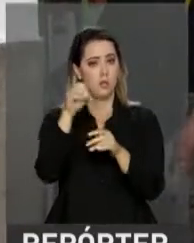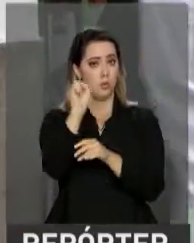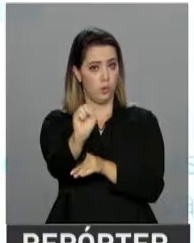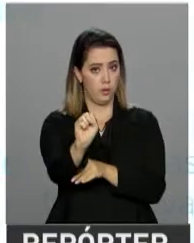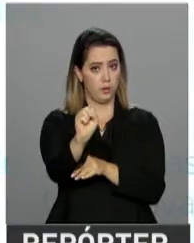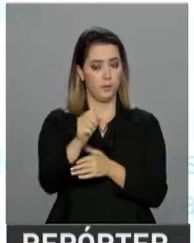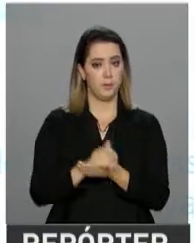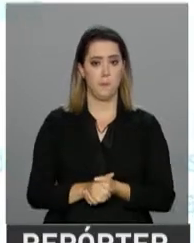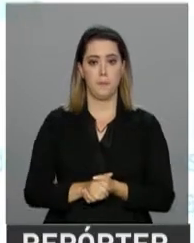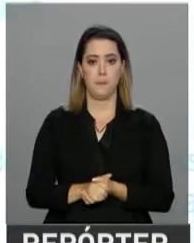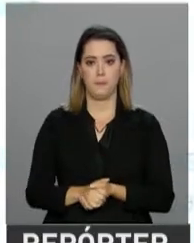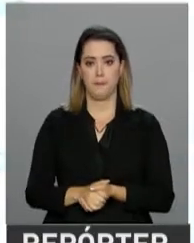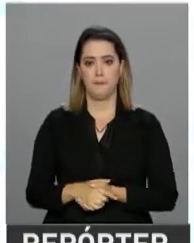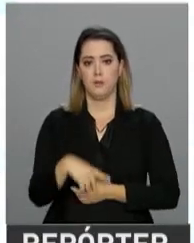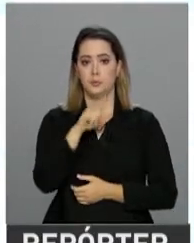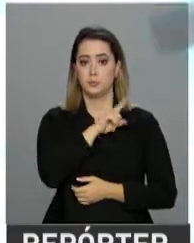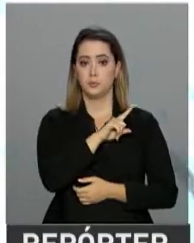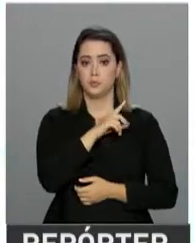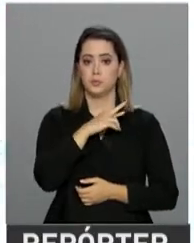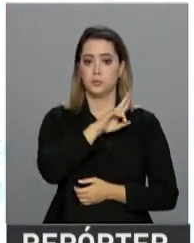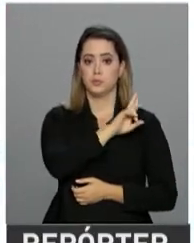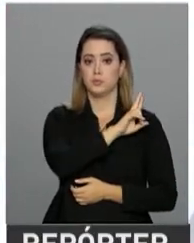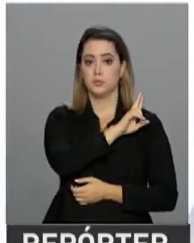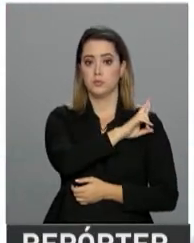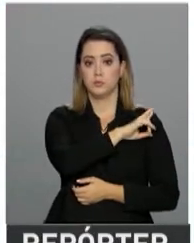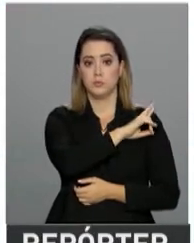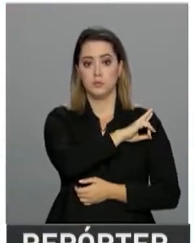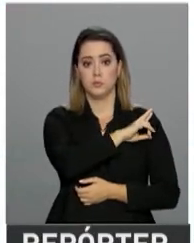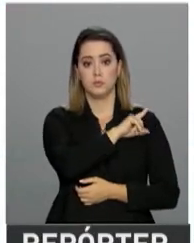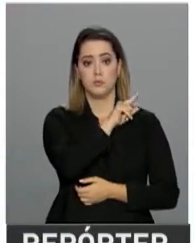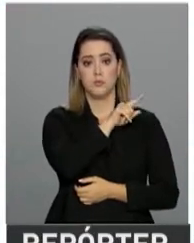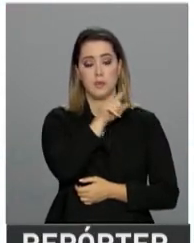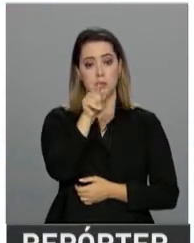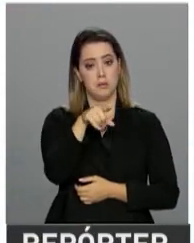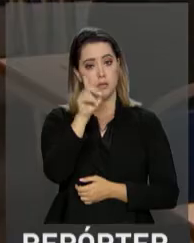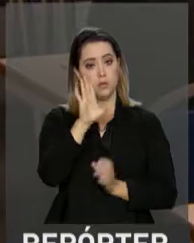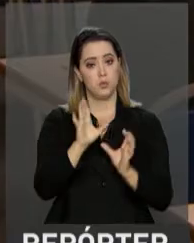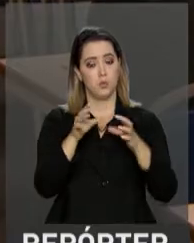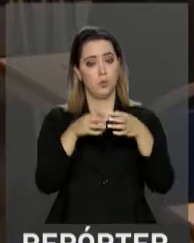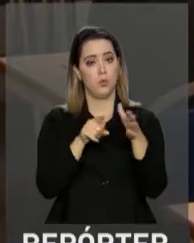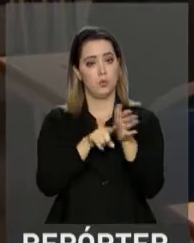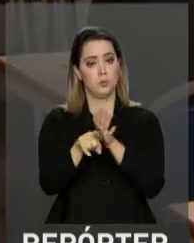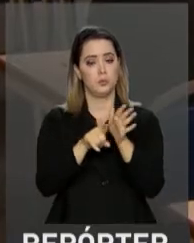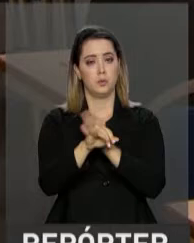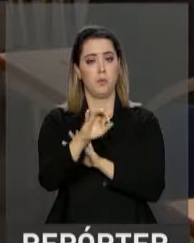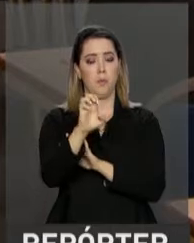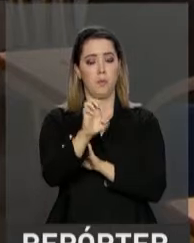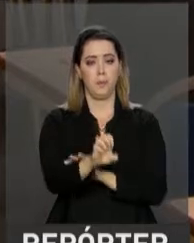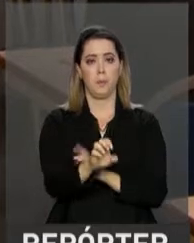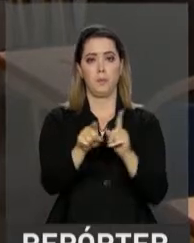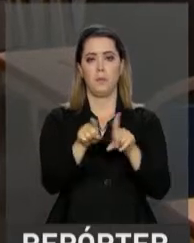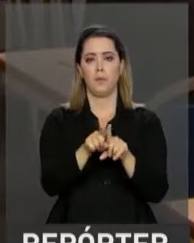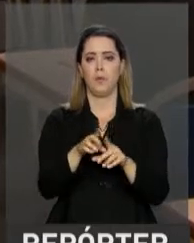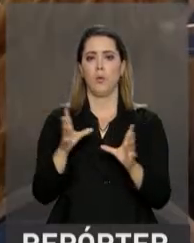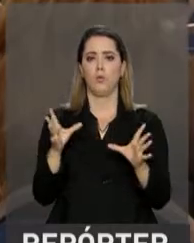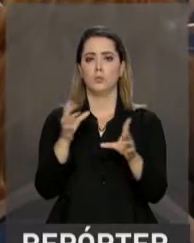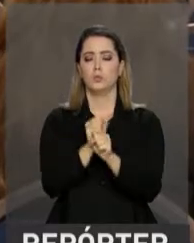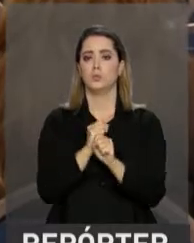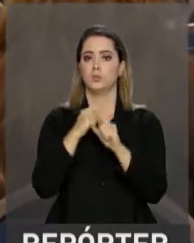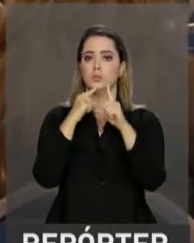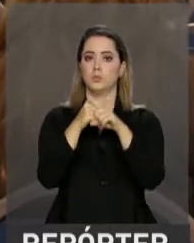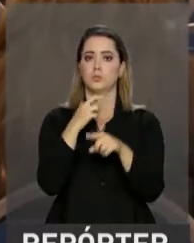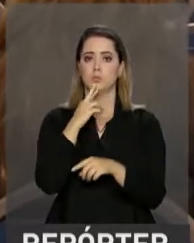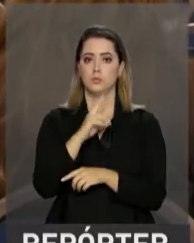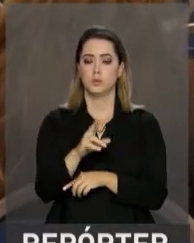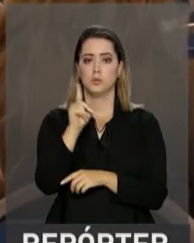para gerente da coordenação de serviços e comércio do ibge o acúmulo positivo nos três meses mostra um resultado